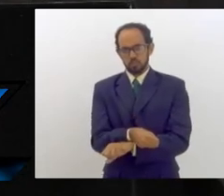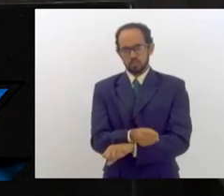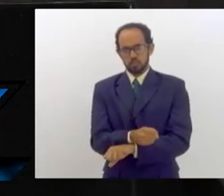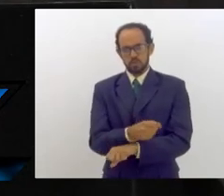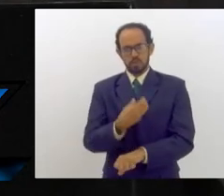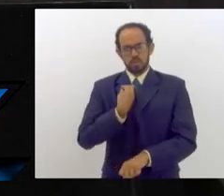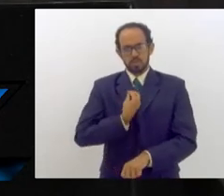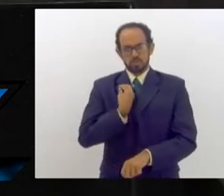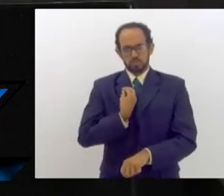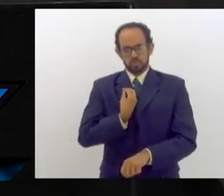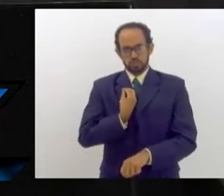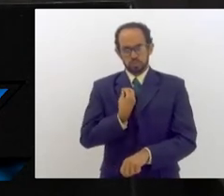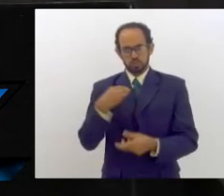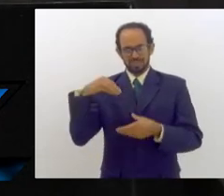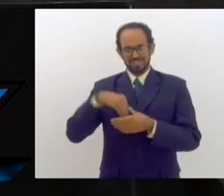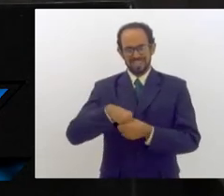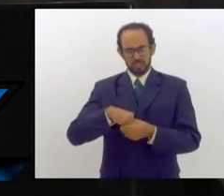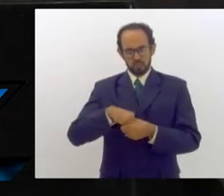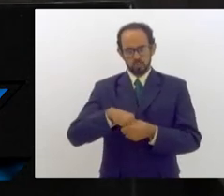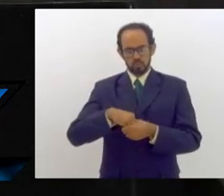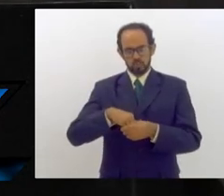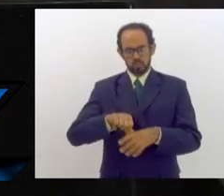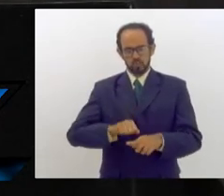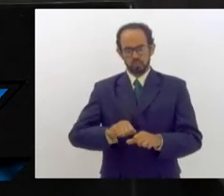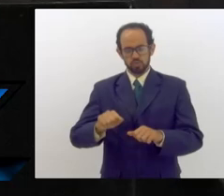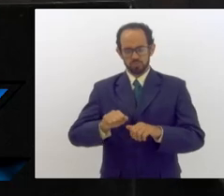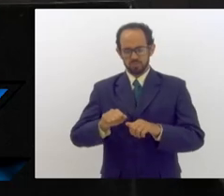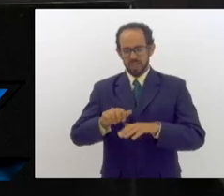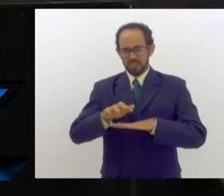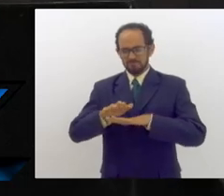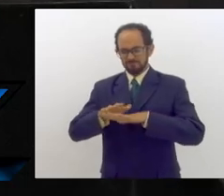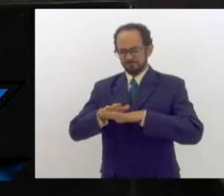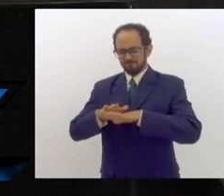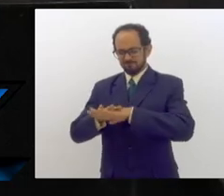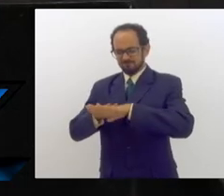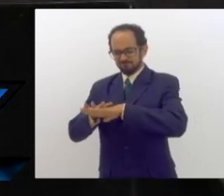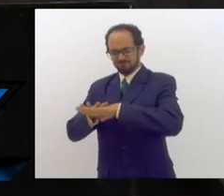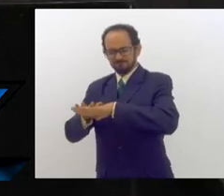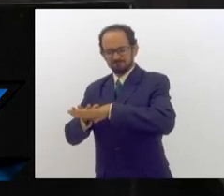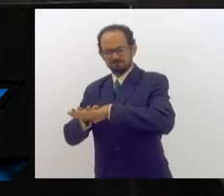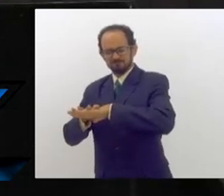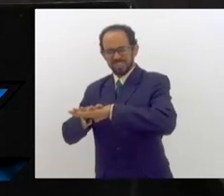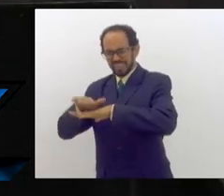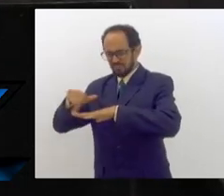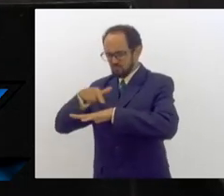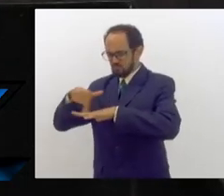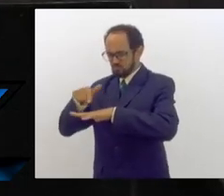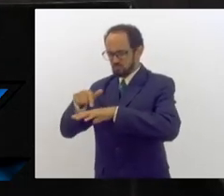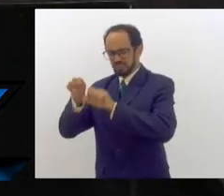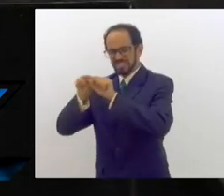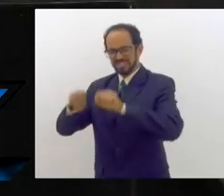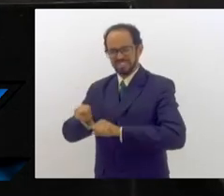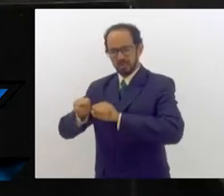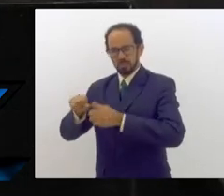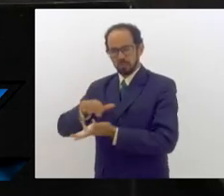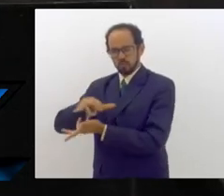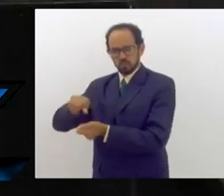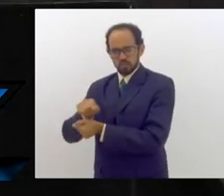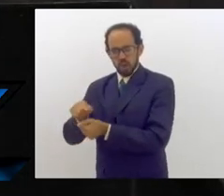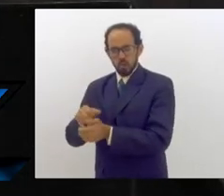existiu dentro de uma teia Mundial dentro de uma divisão territorial Mundial ainda marca